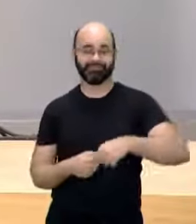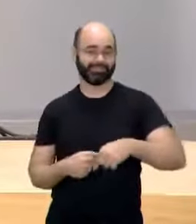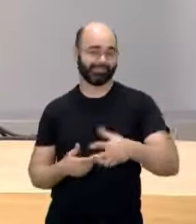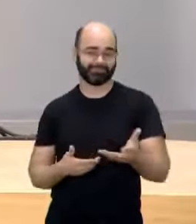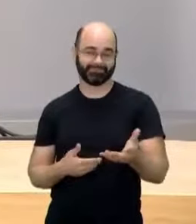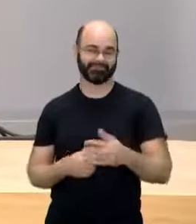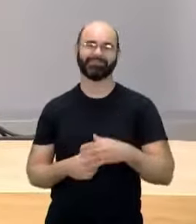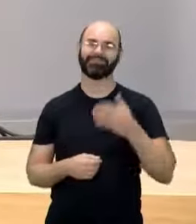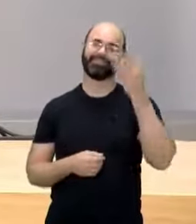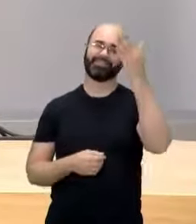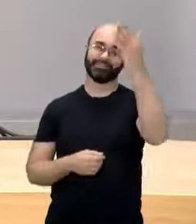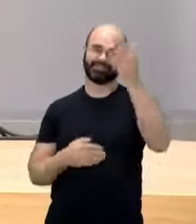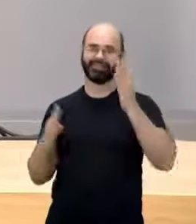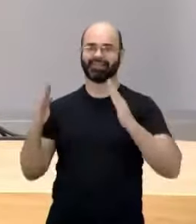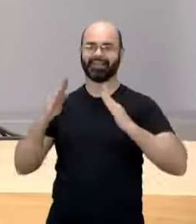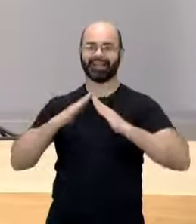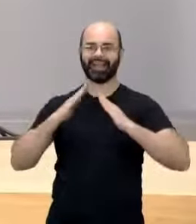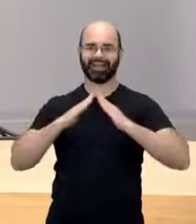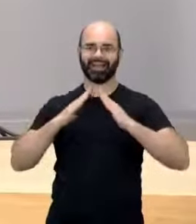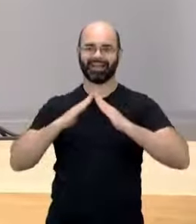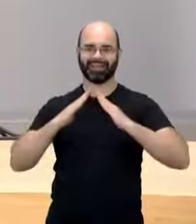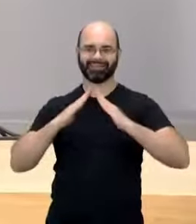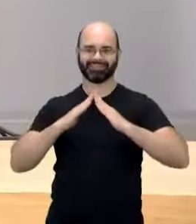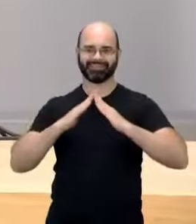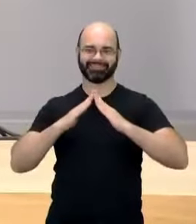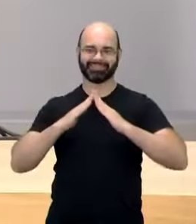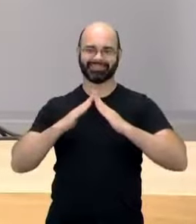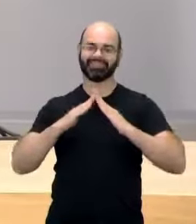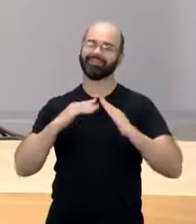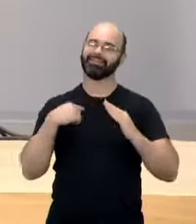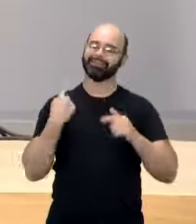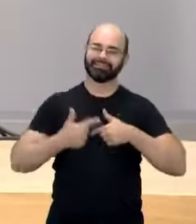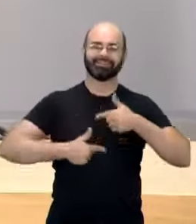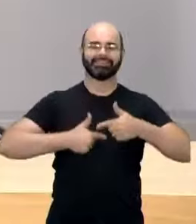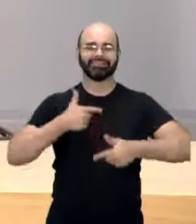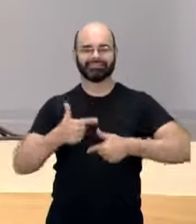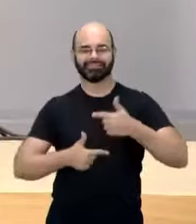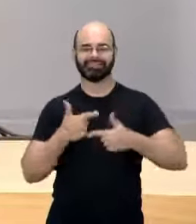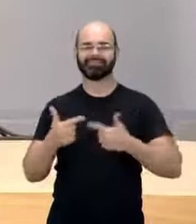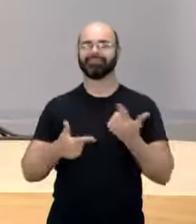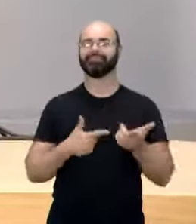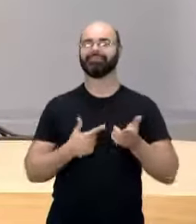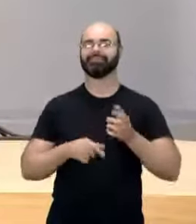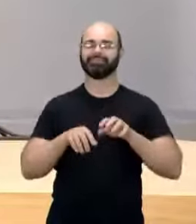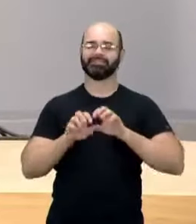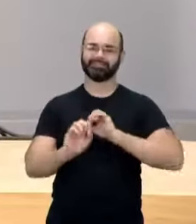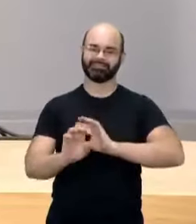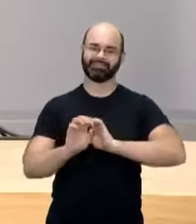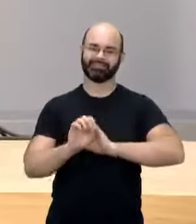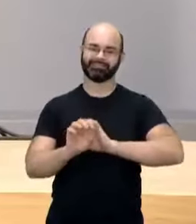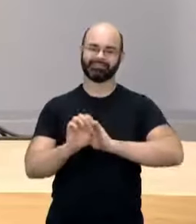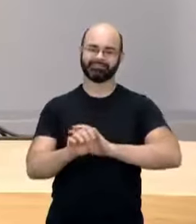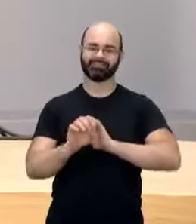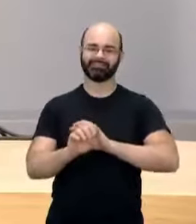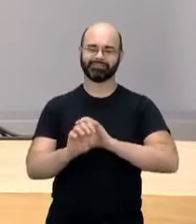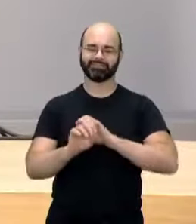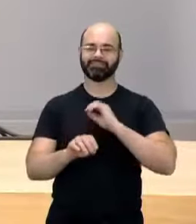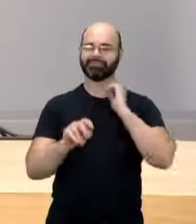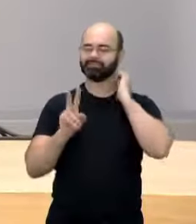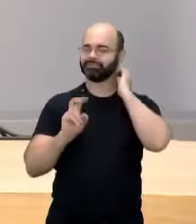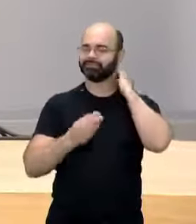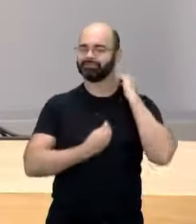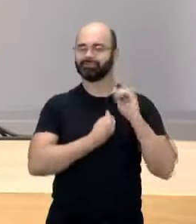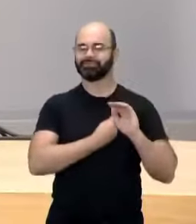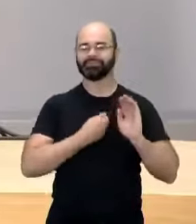você aí da sua casa, né? E a gente aqui trabalhando nessa formação, falando sobre esse projeto de